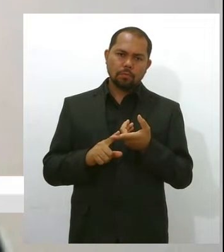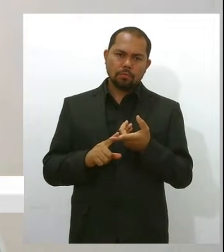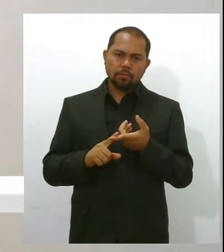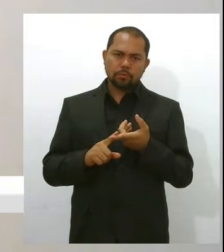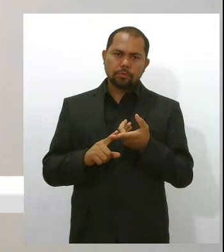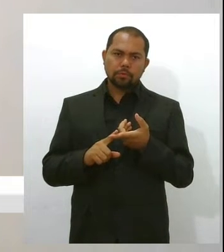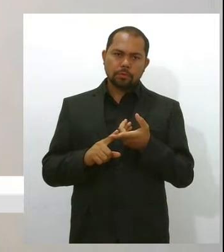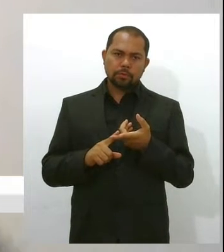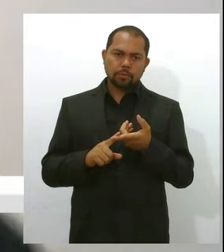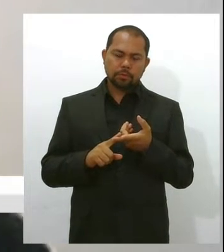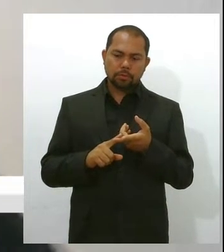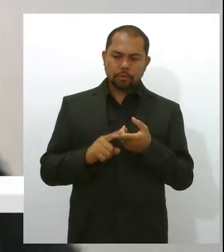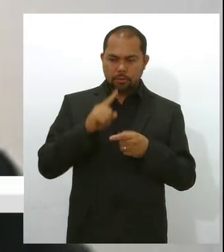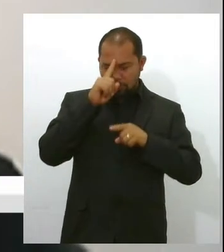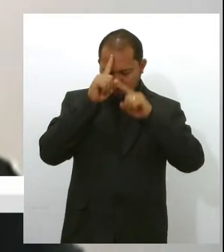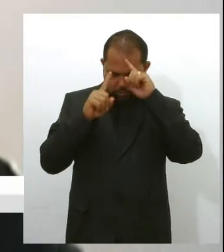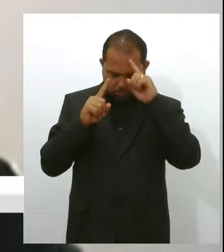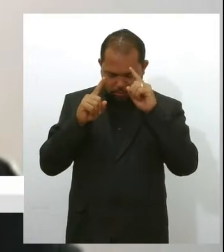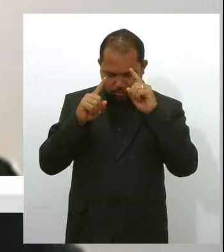nossos filhos e filhas, assim, né?